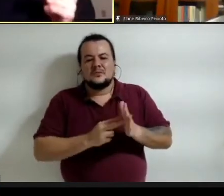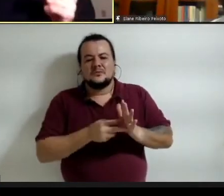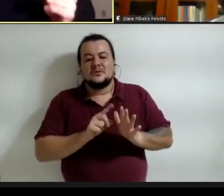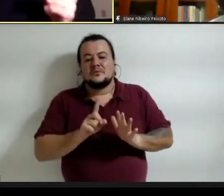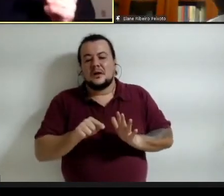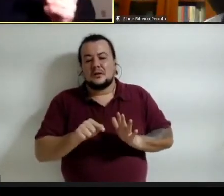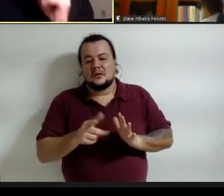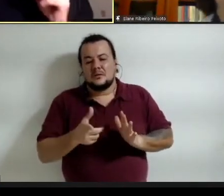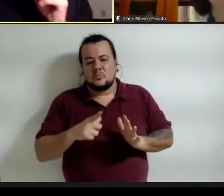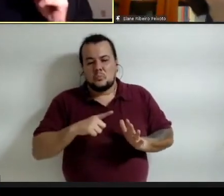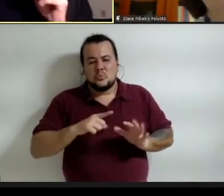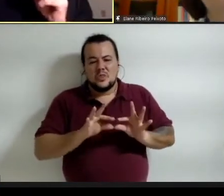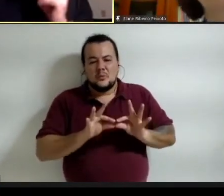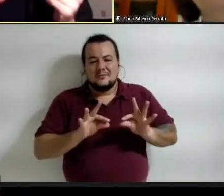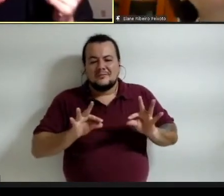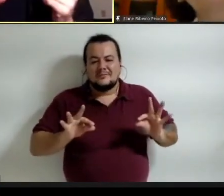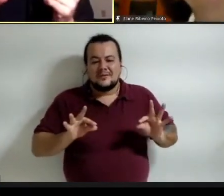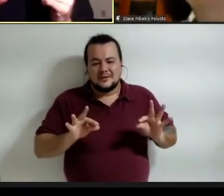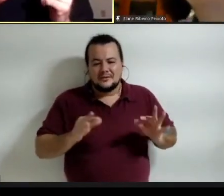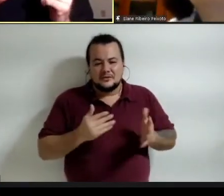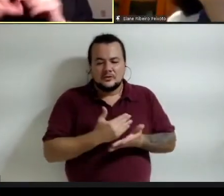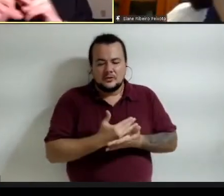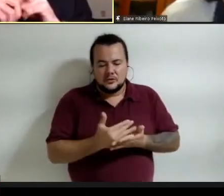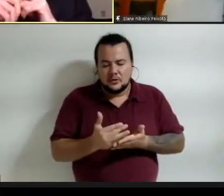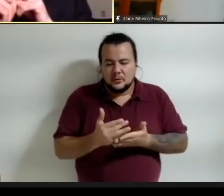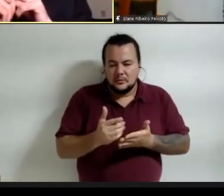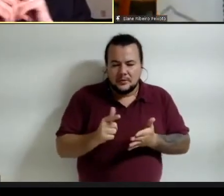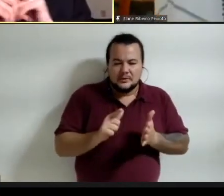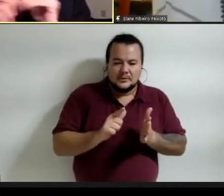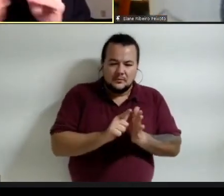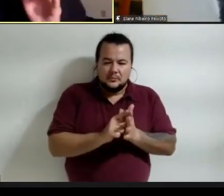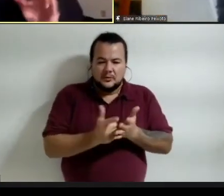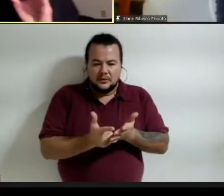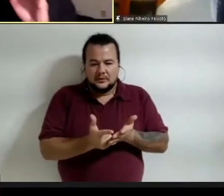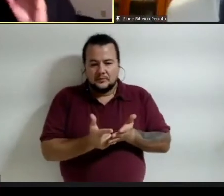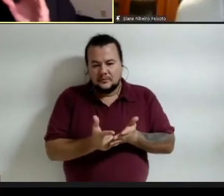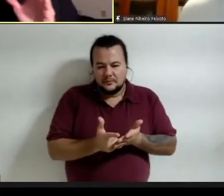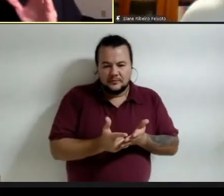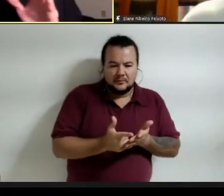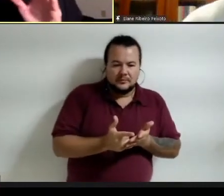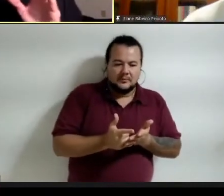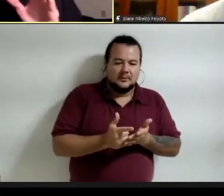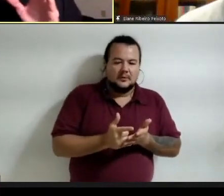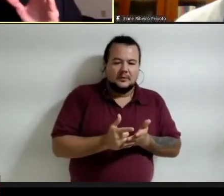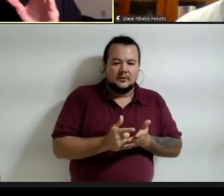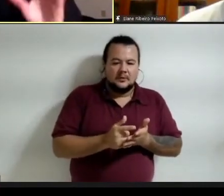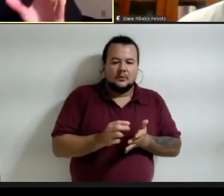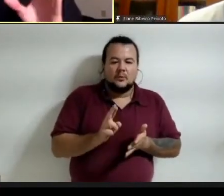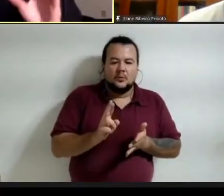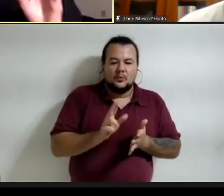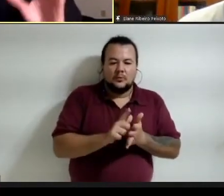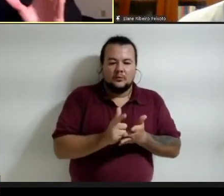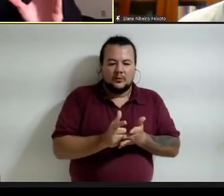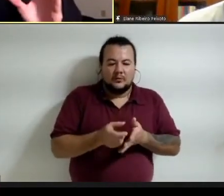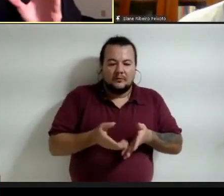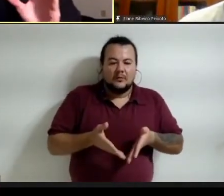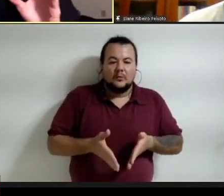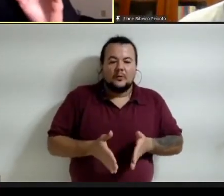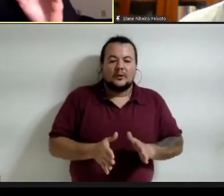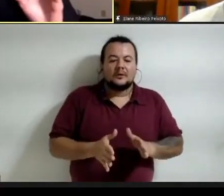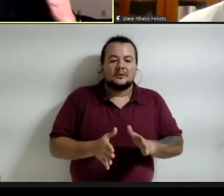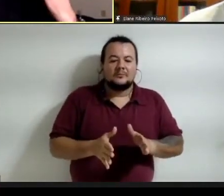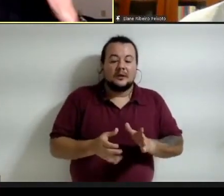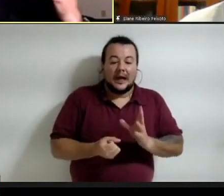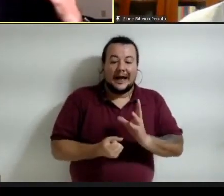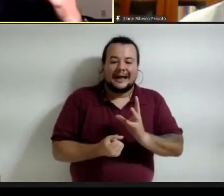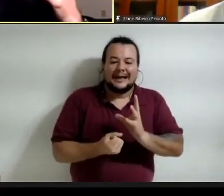Tem uma frase que começa o livro do Stuart Eldon. O livro do Stuart Eldon se chama O Nascimento do Território, onde